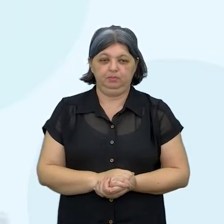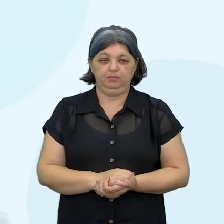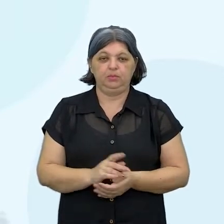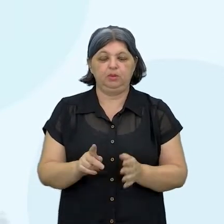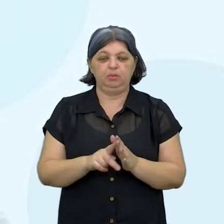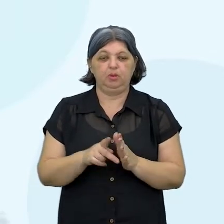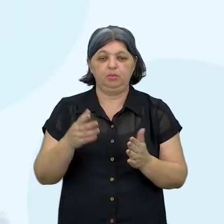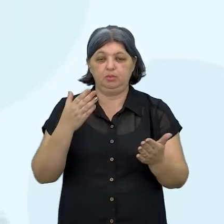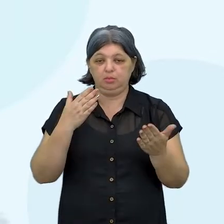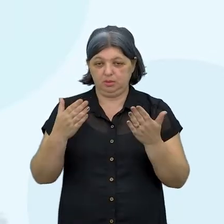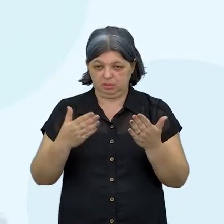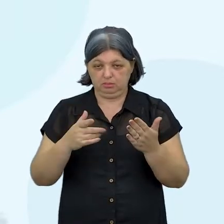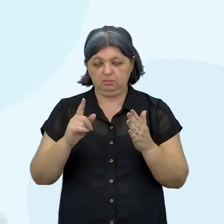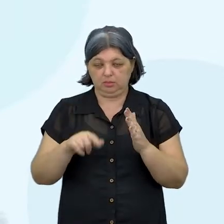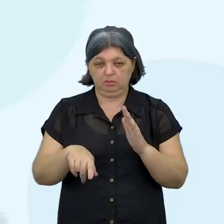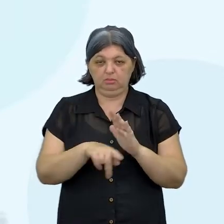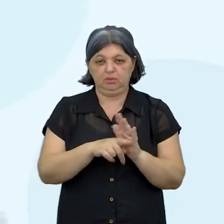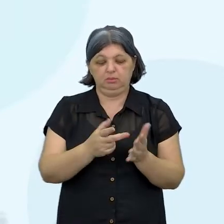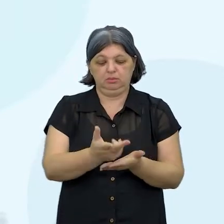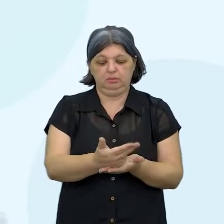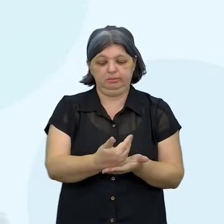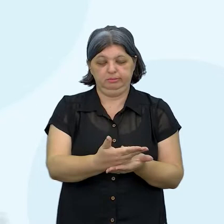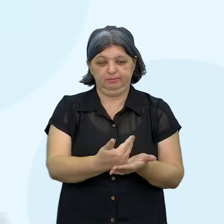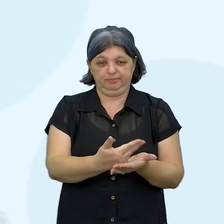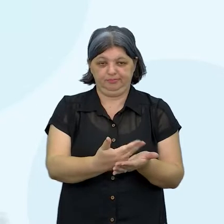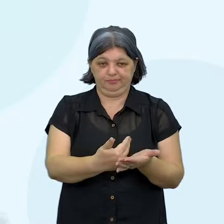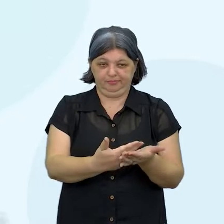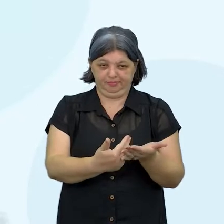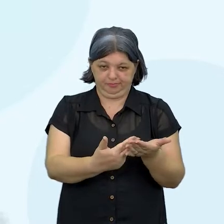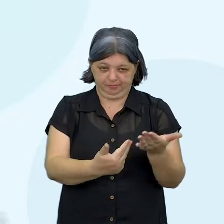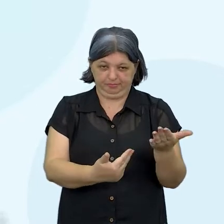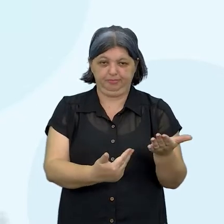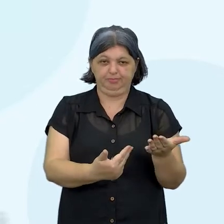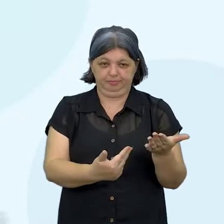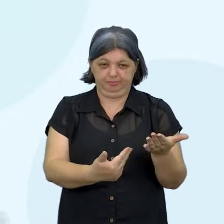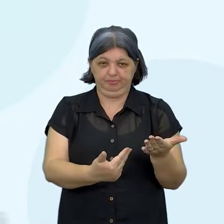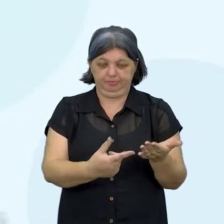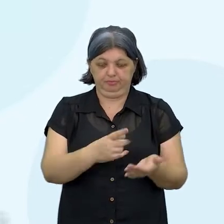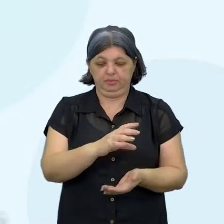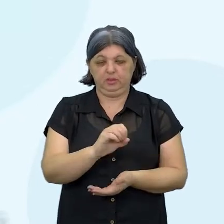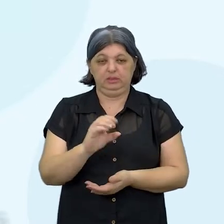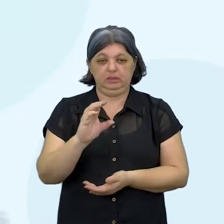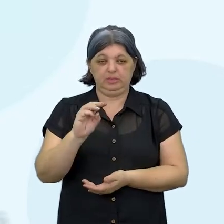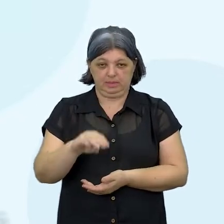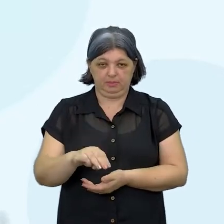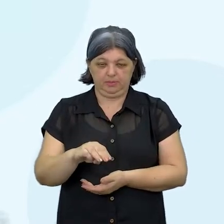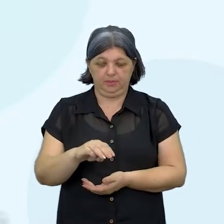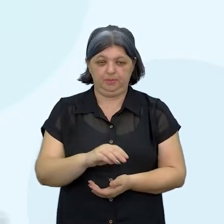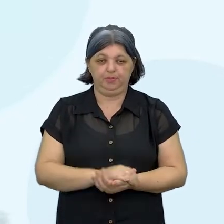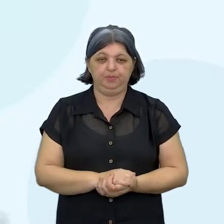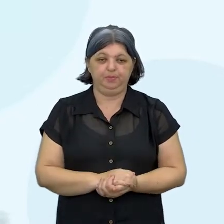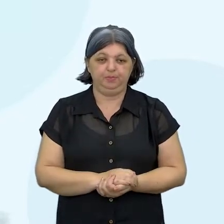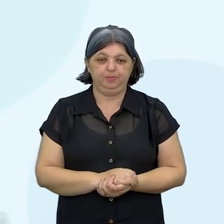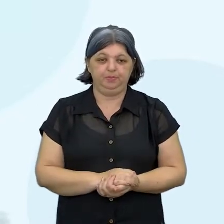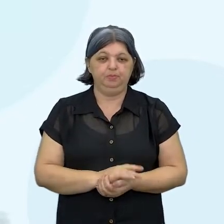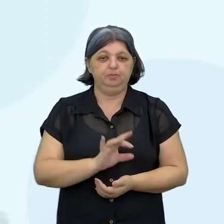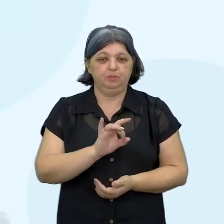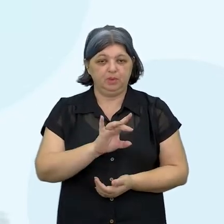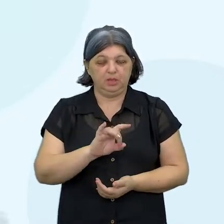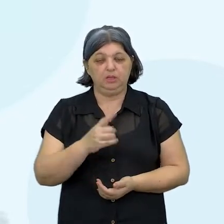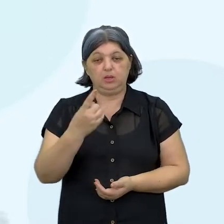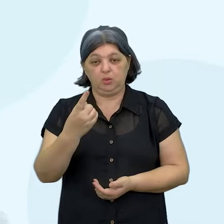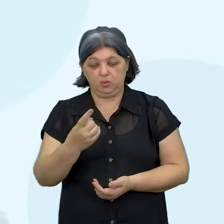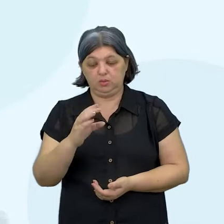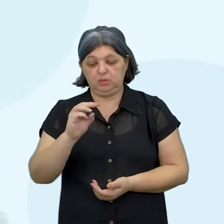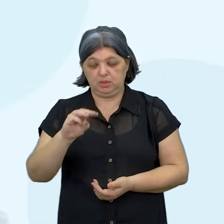centímetro no papel, no desenho, seria 100 centímetros no real. Ou seja, a cada 1 centímetro no